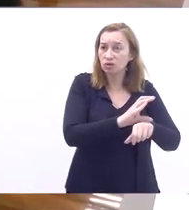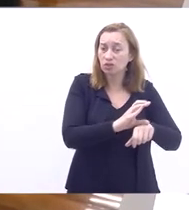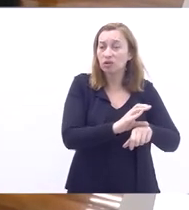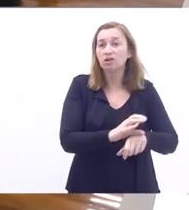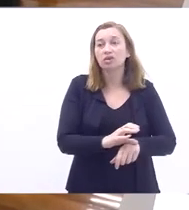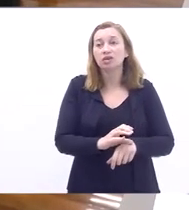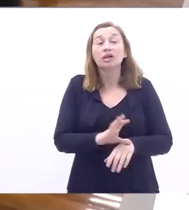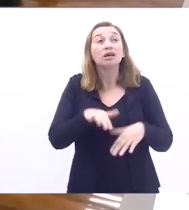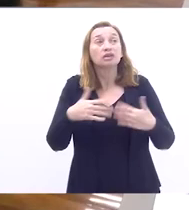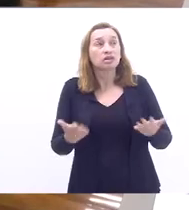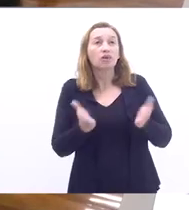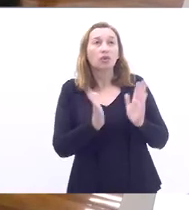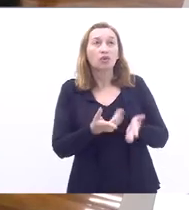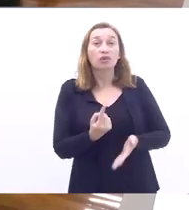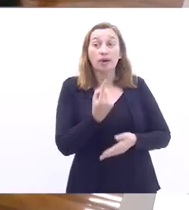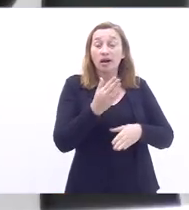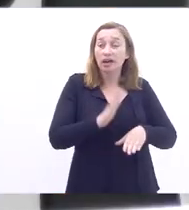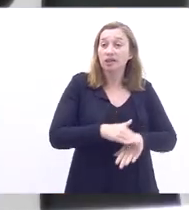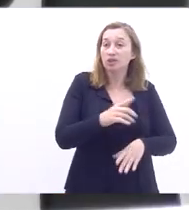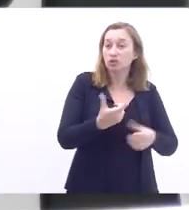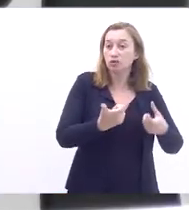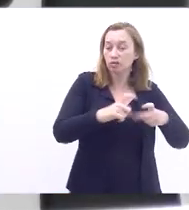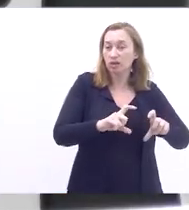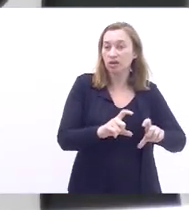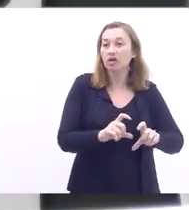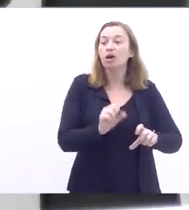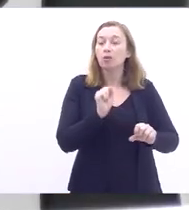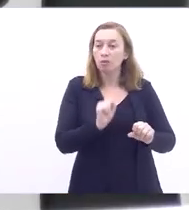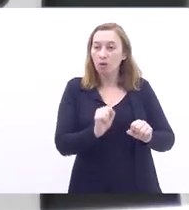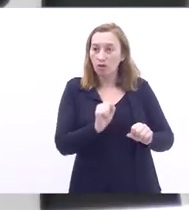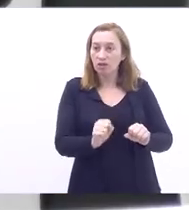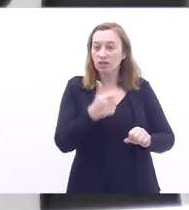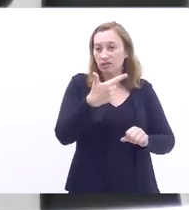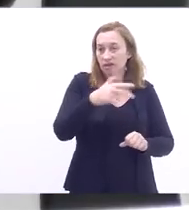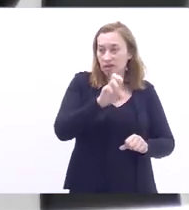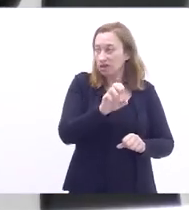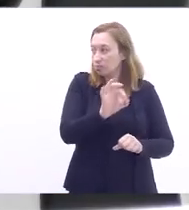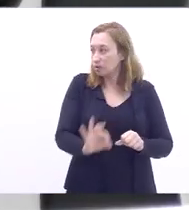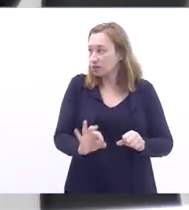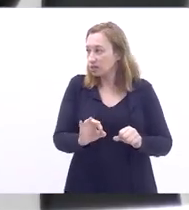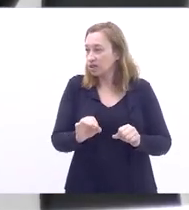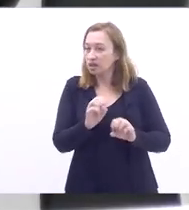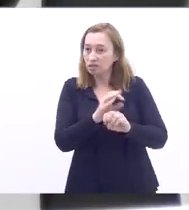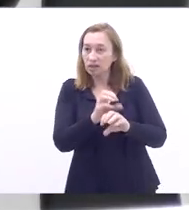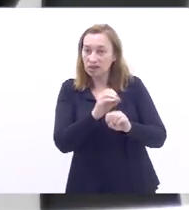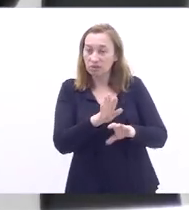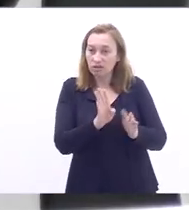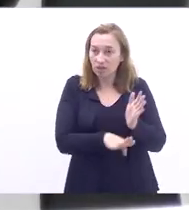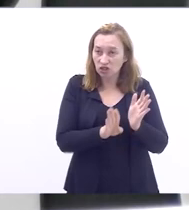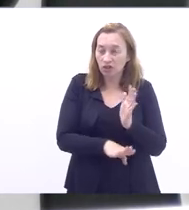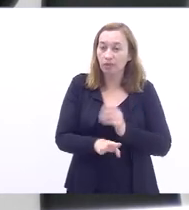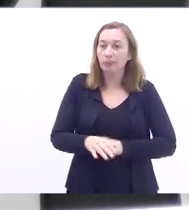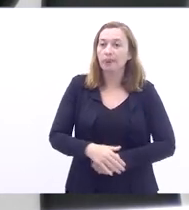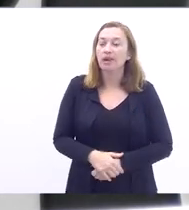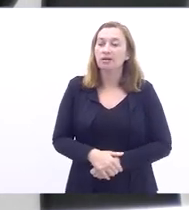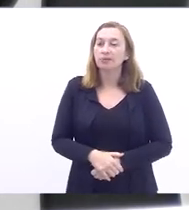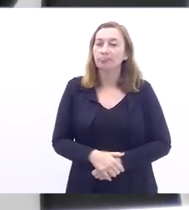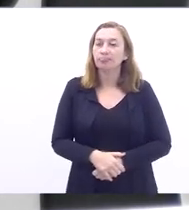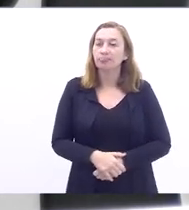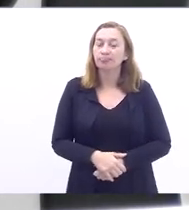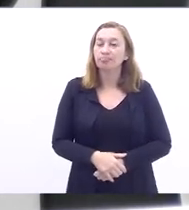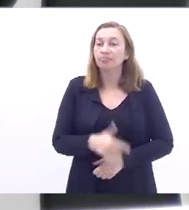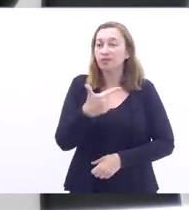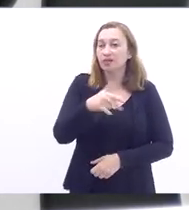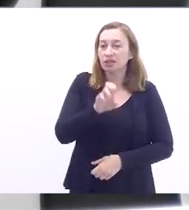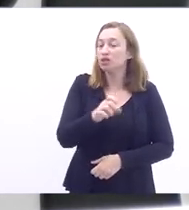isso então agora tem um parada foi o primeiro eu disse que podem ser gato 85 porcento a educação parágrafo único e essa